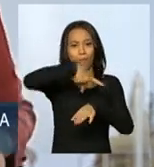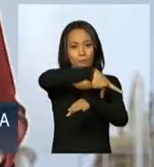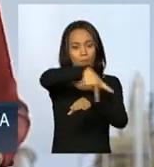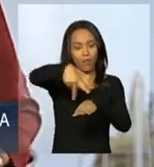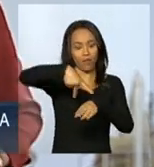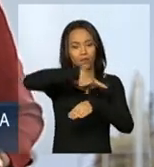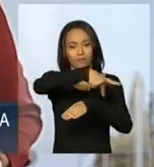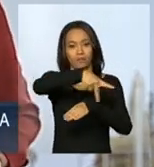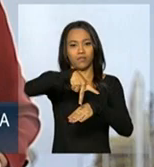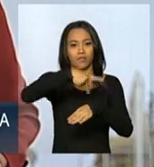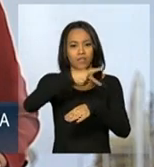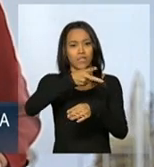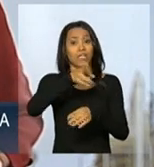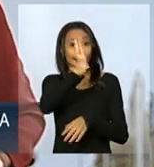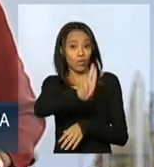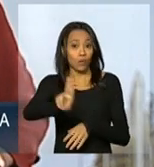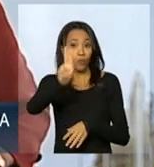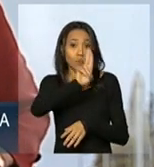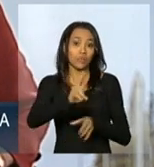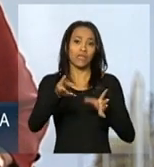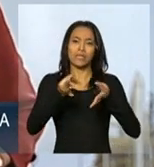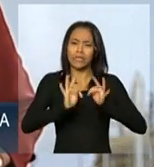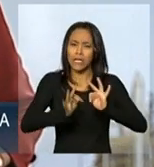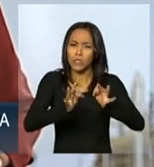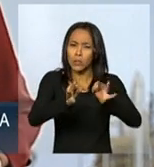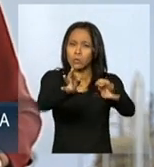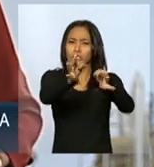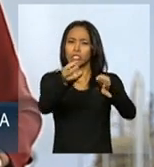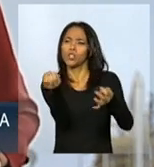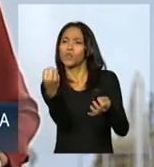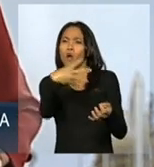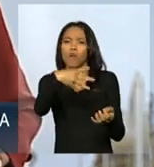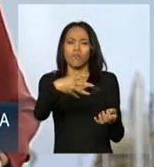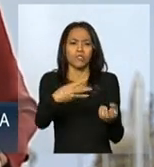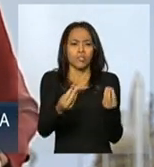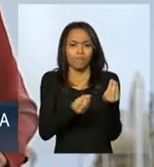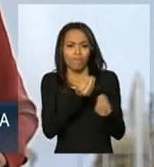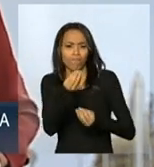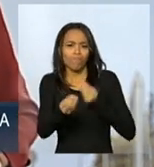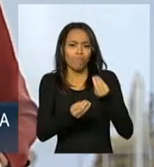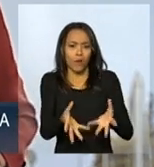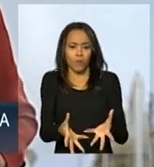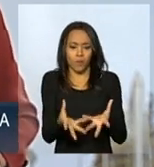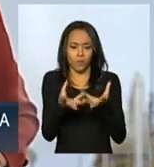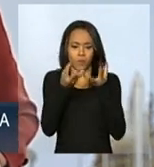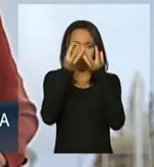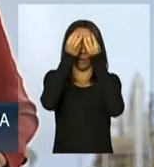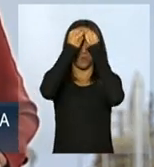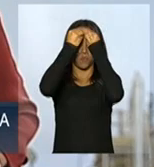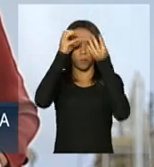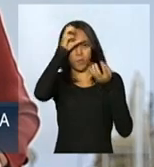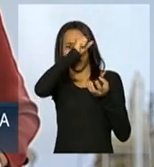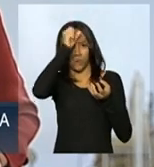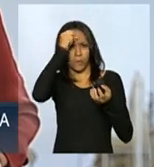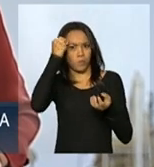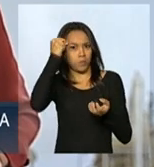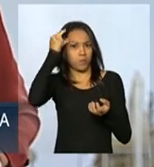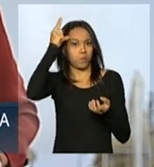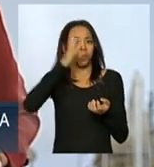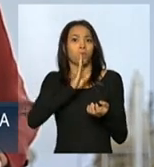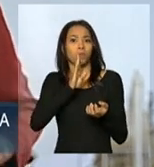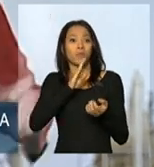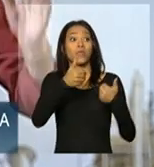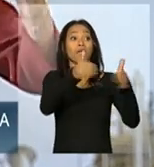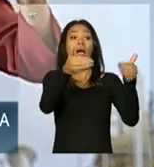país que usa tecnologia e inovação para agregar valor e criar emprego de melhor